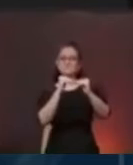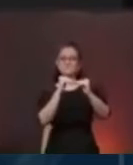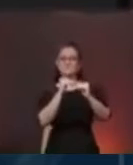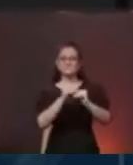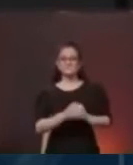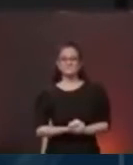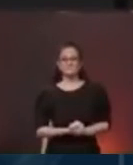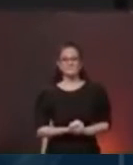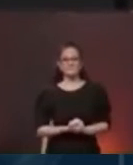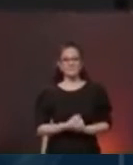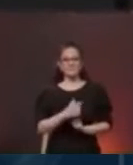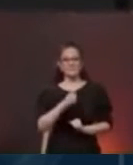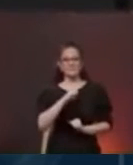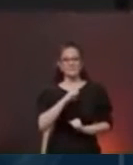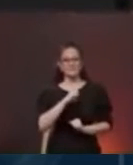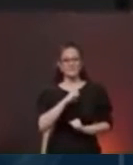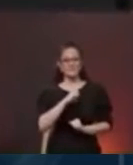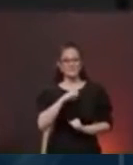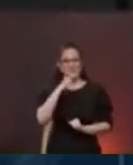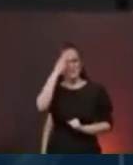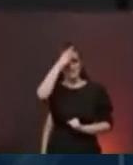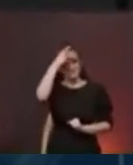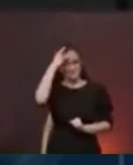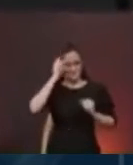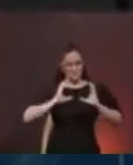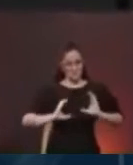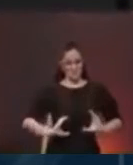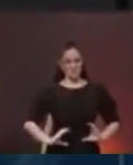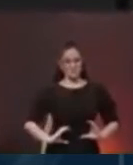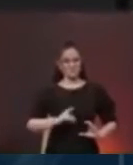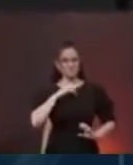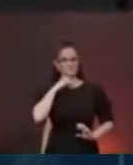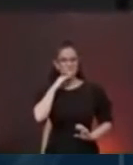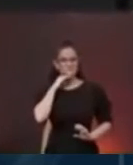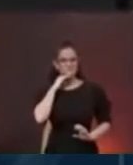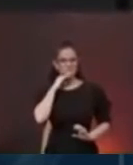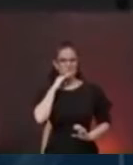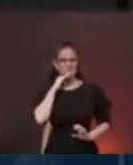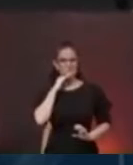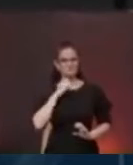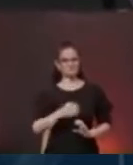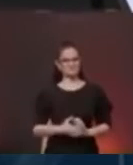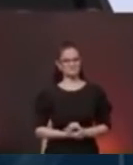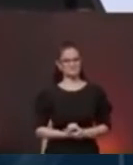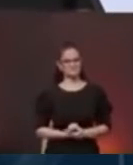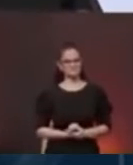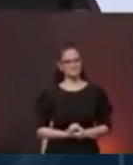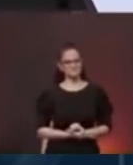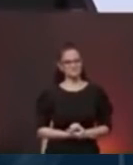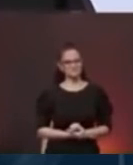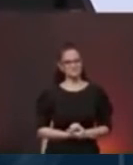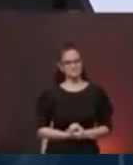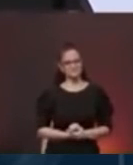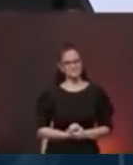Tem alguns que só conseguem ser pessoa, mas sem gente dentro. The Walker Dead.